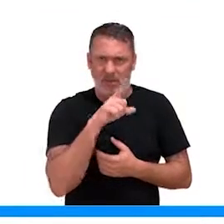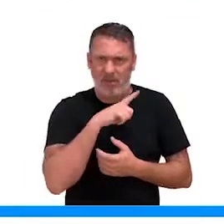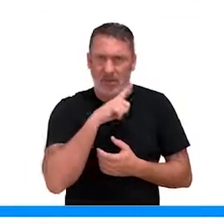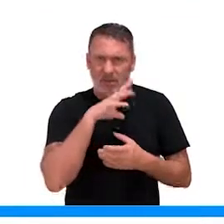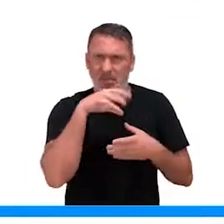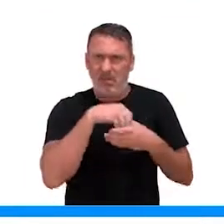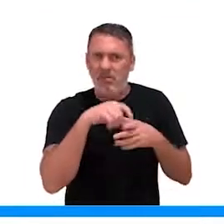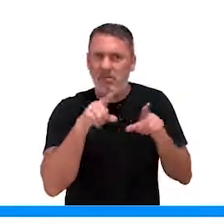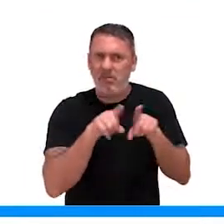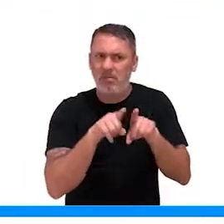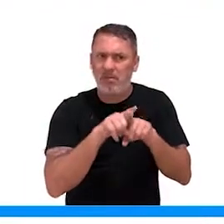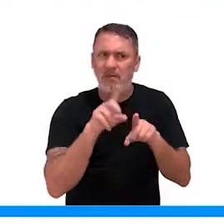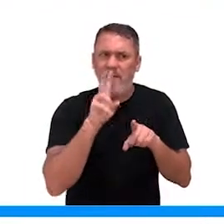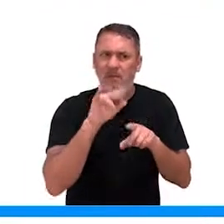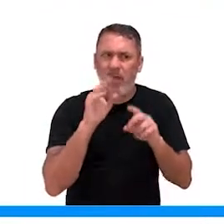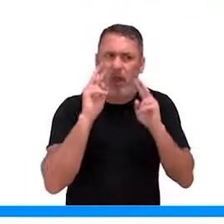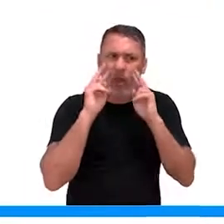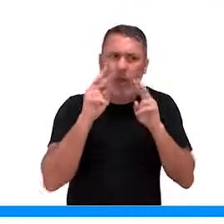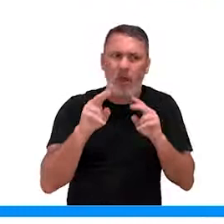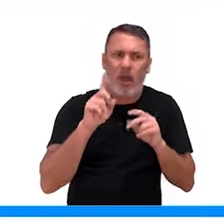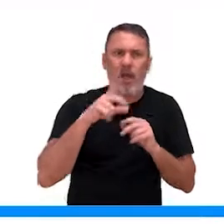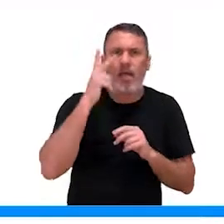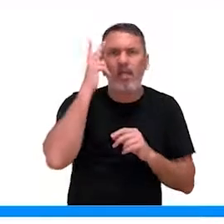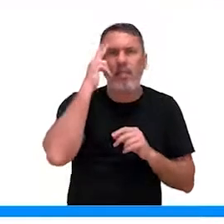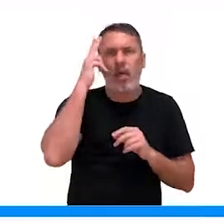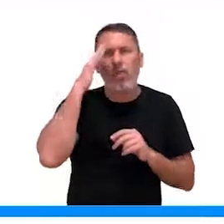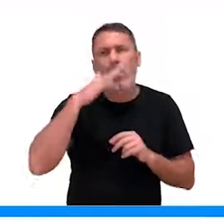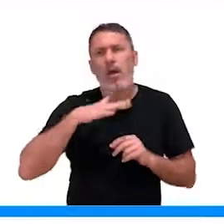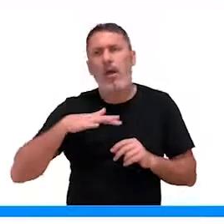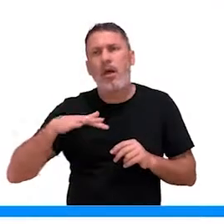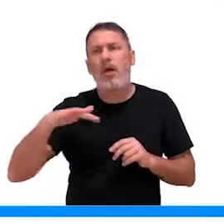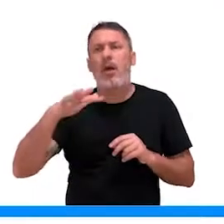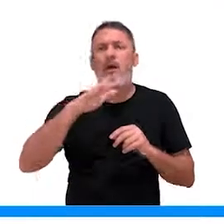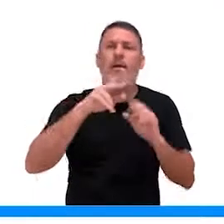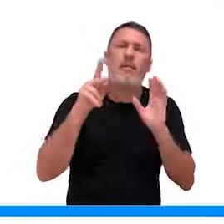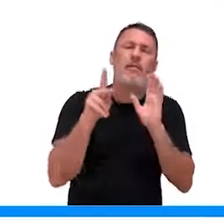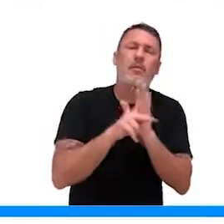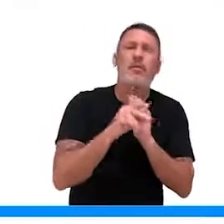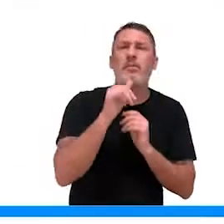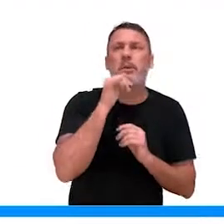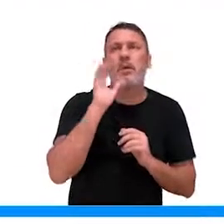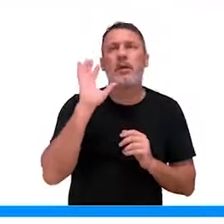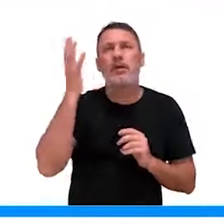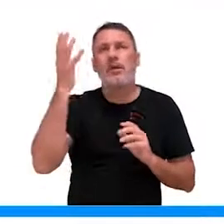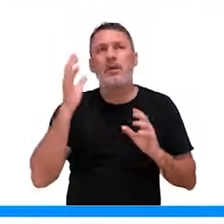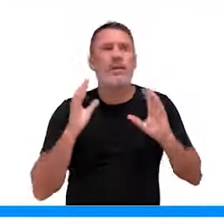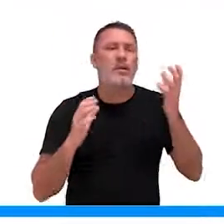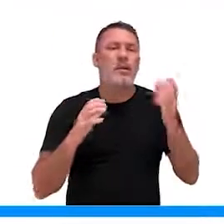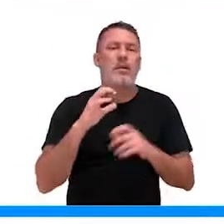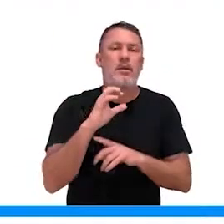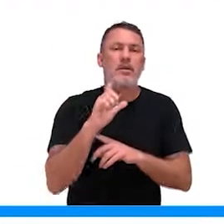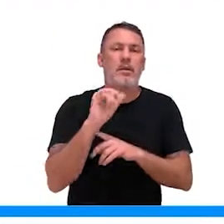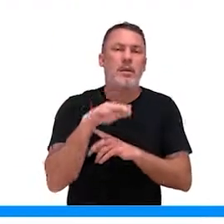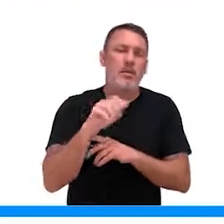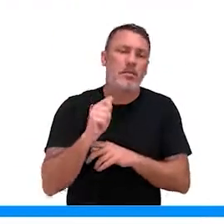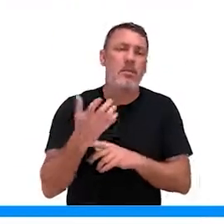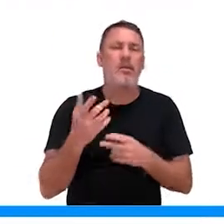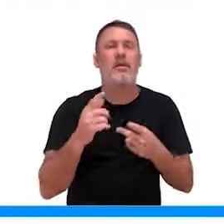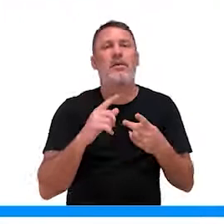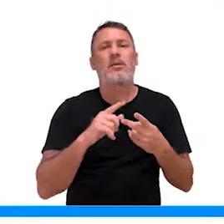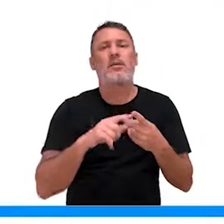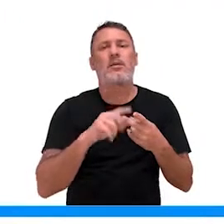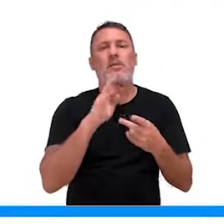consideração alguns aspectos naturais relacionados a clima, a biogeografia,